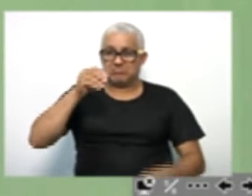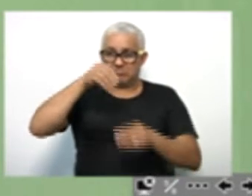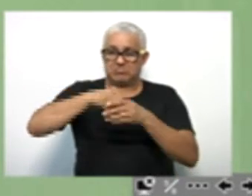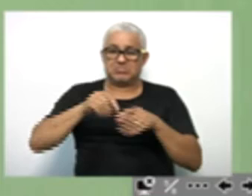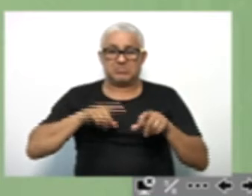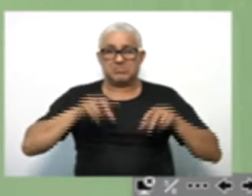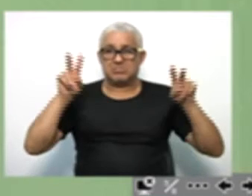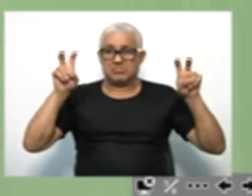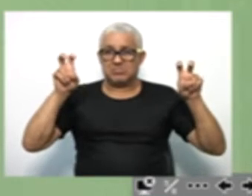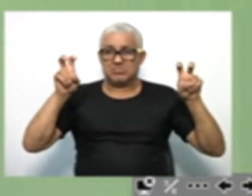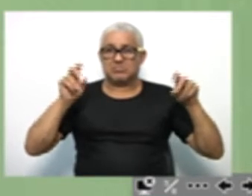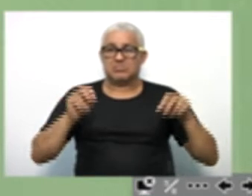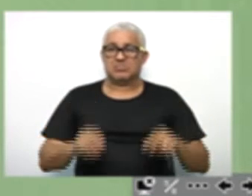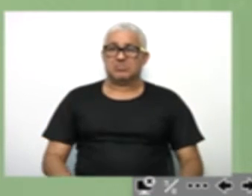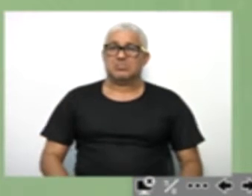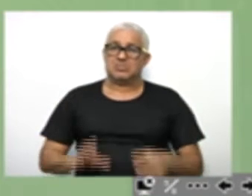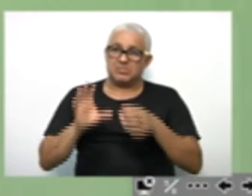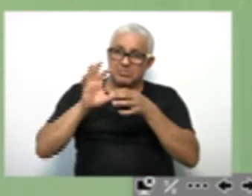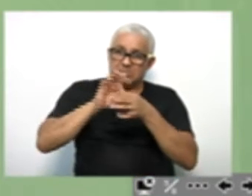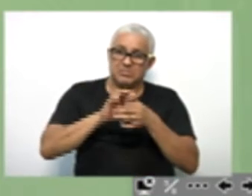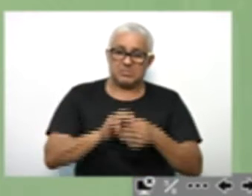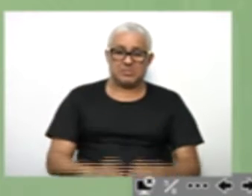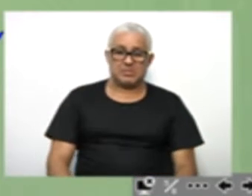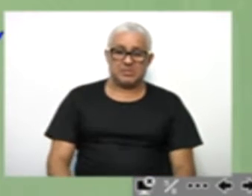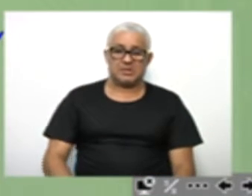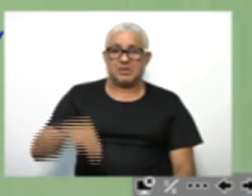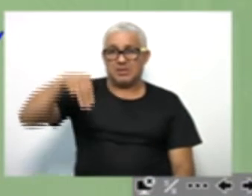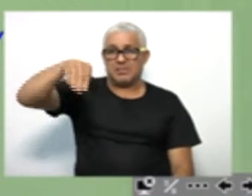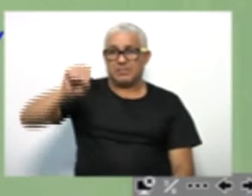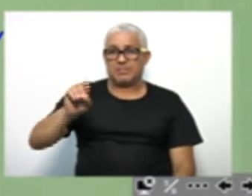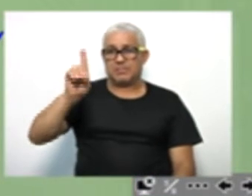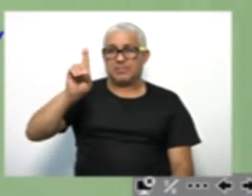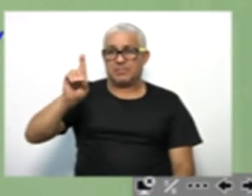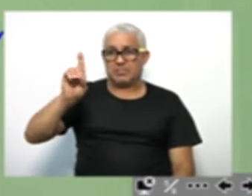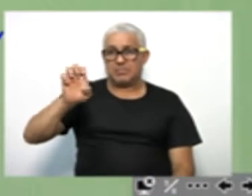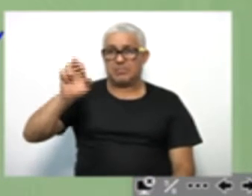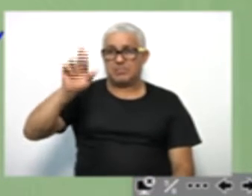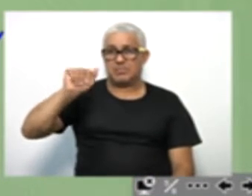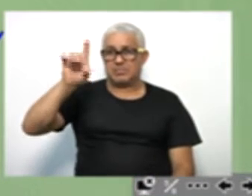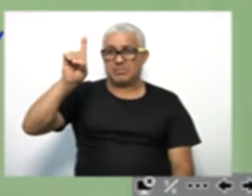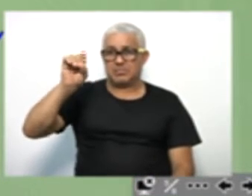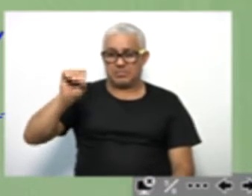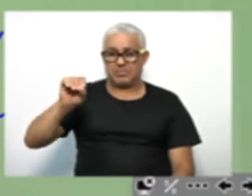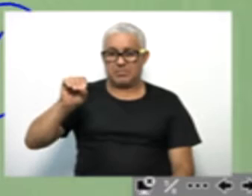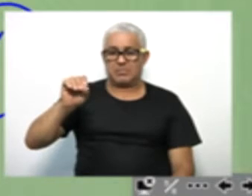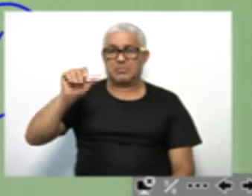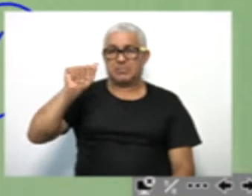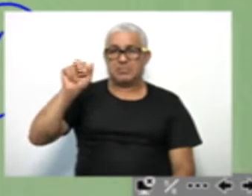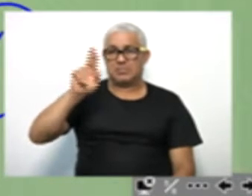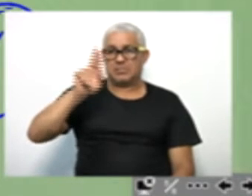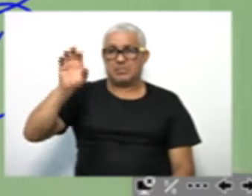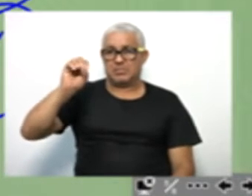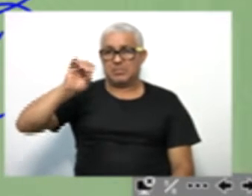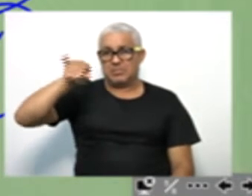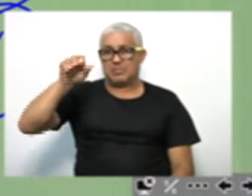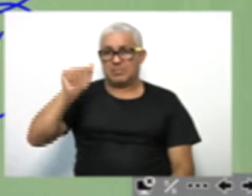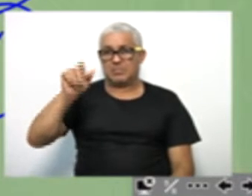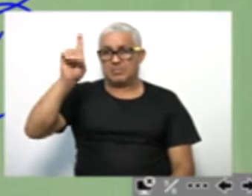gente contextualiza moderado, arrojado e conservador. Muito bem. Essas